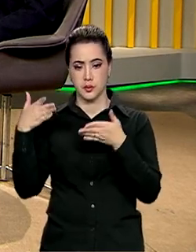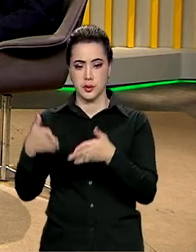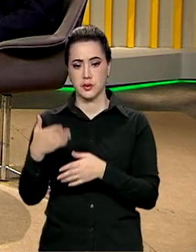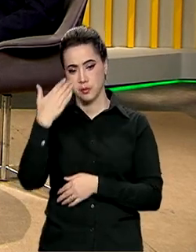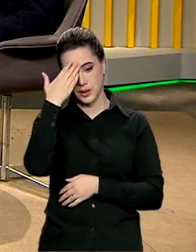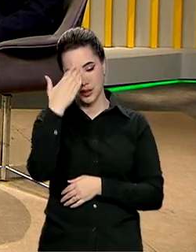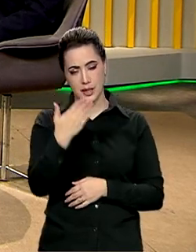tchau.